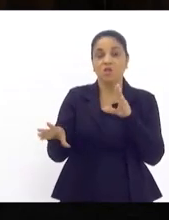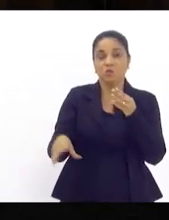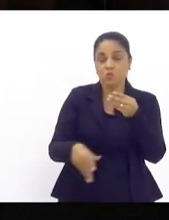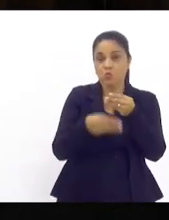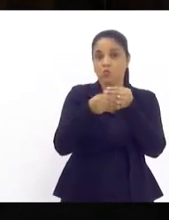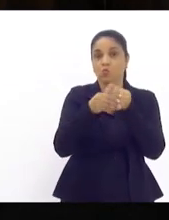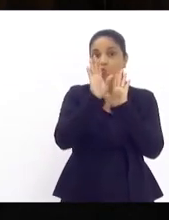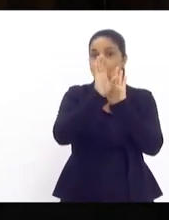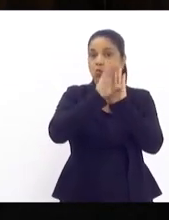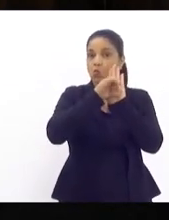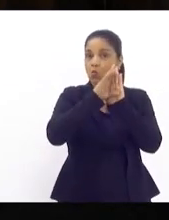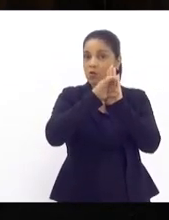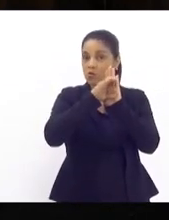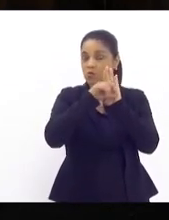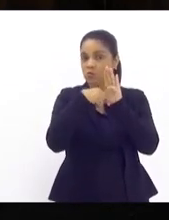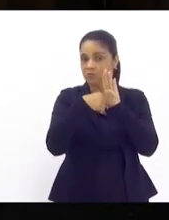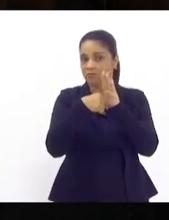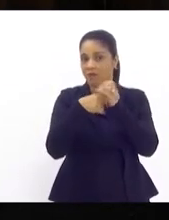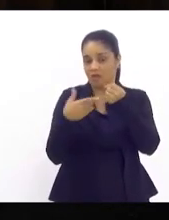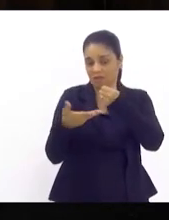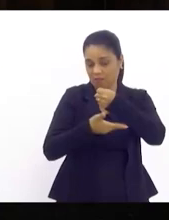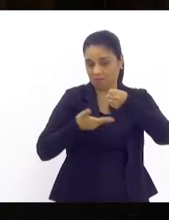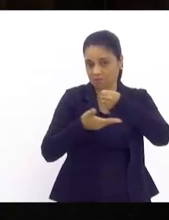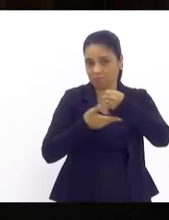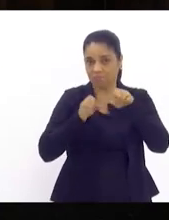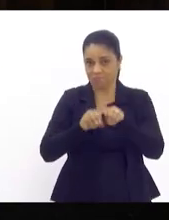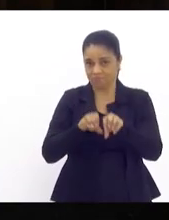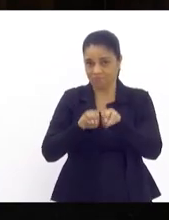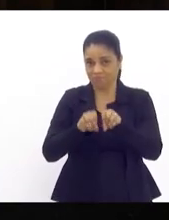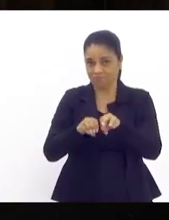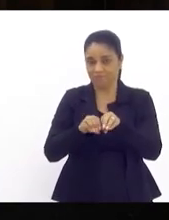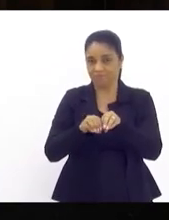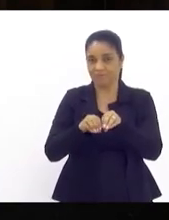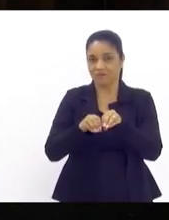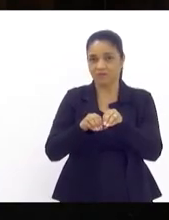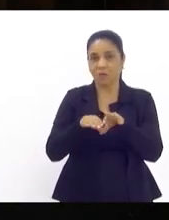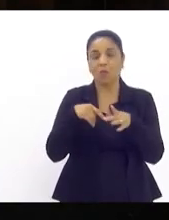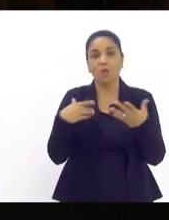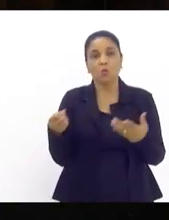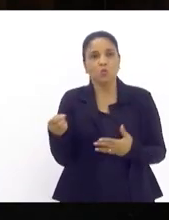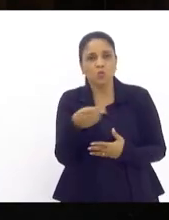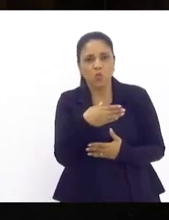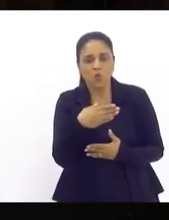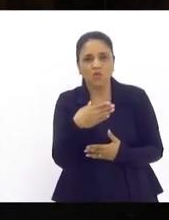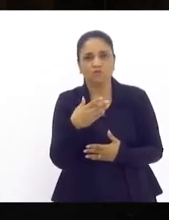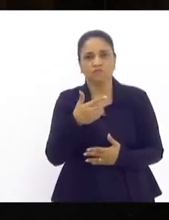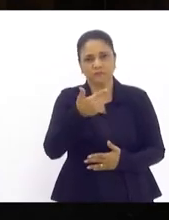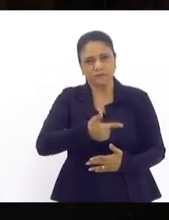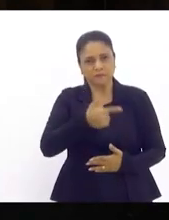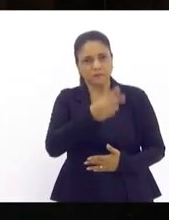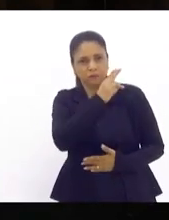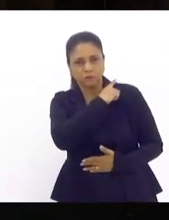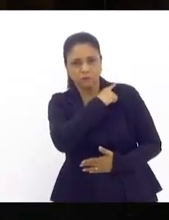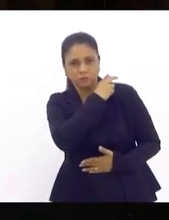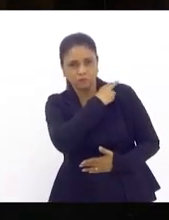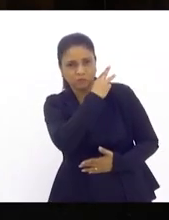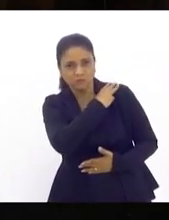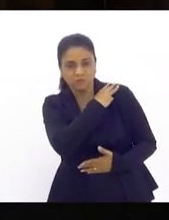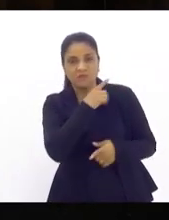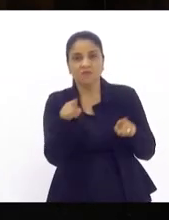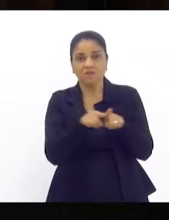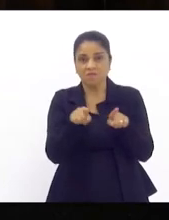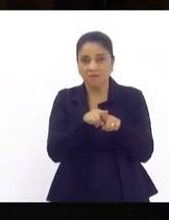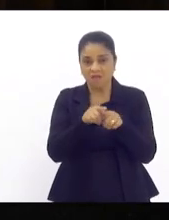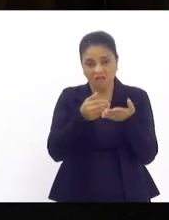Infelizmente, o que nós temos é a retirada com o novo ensino médio. E ela abre também caminhos para a privatização, porque abre